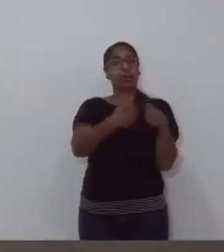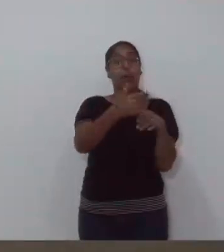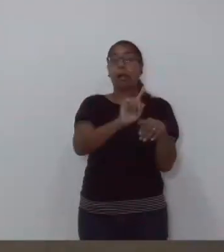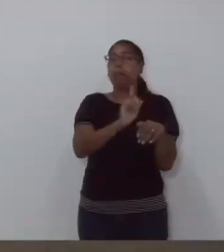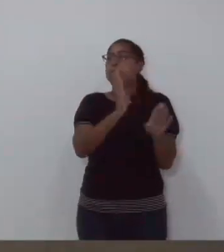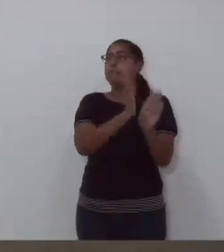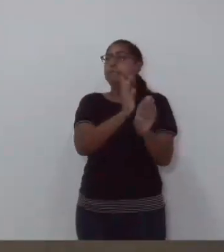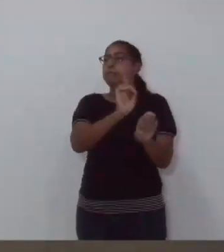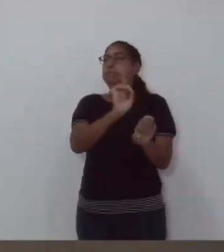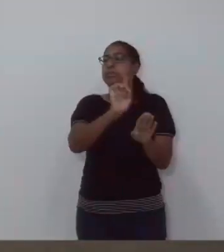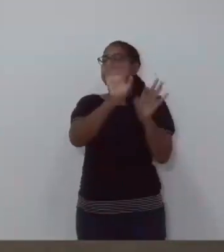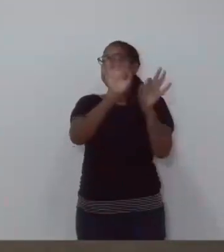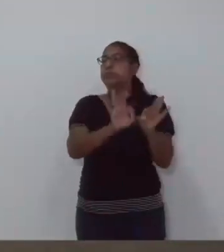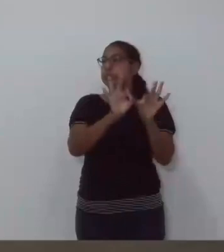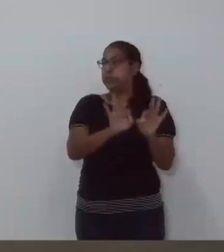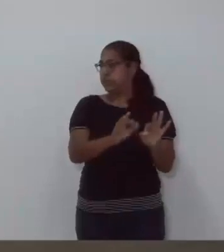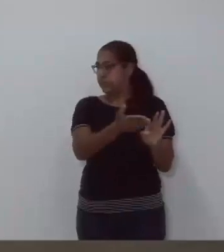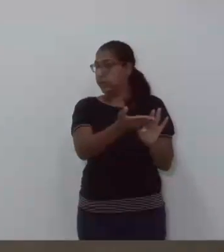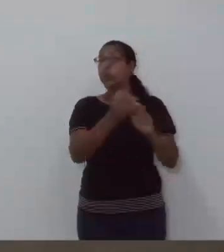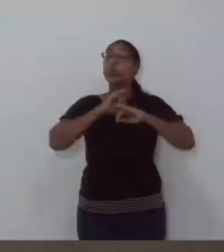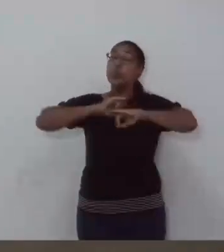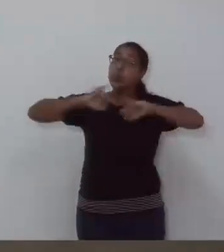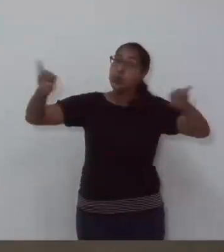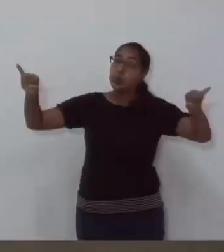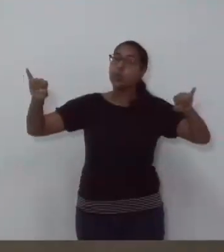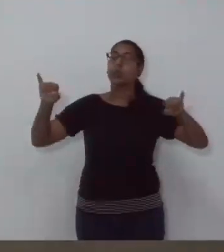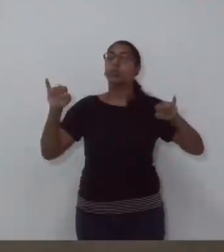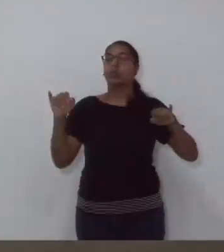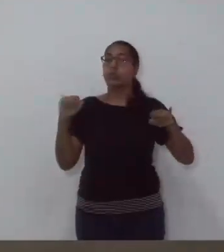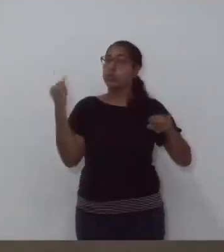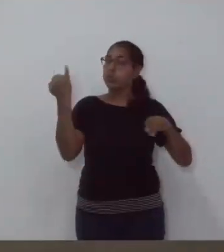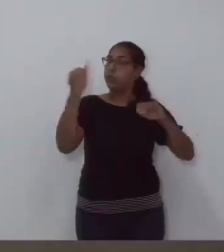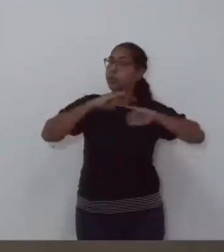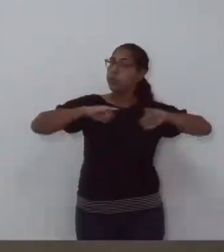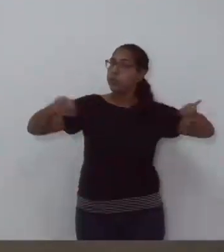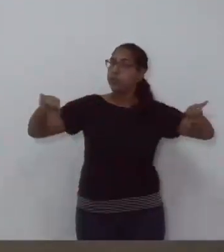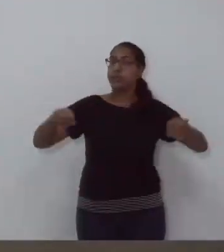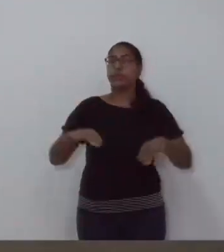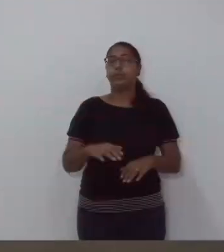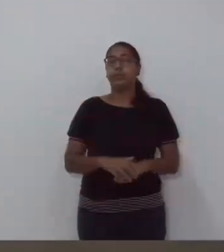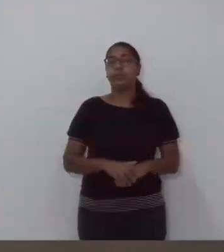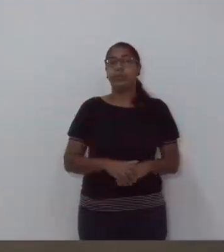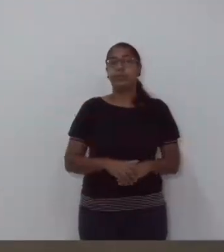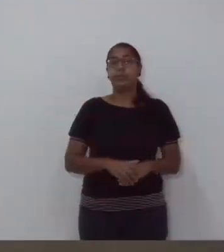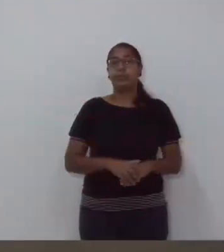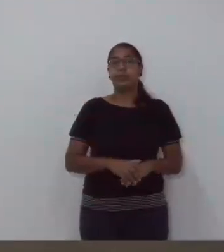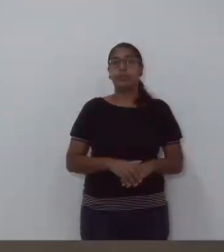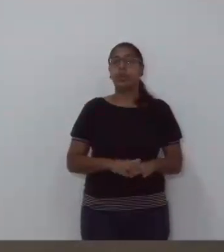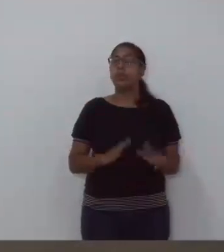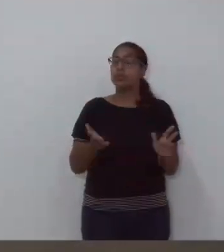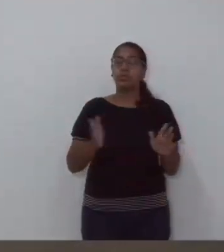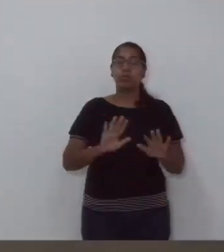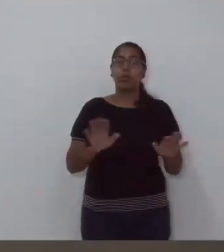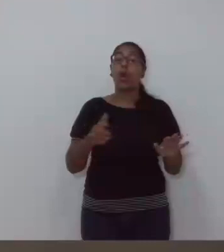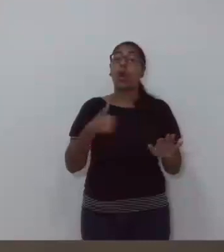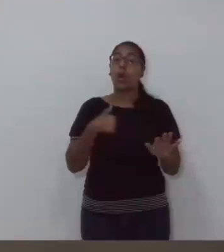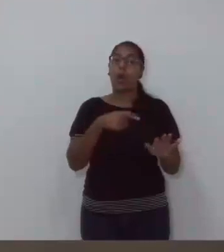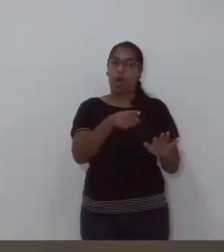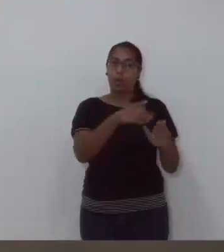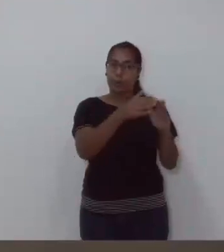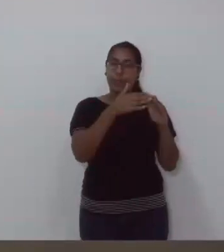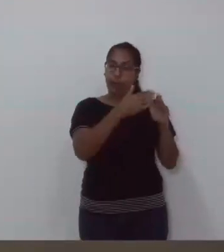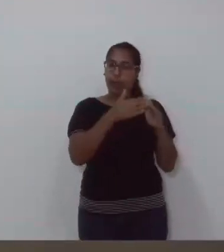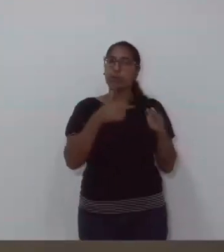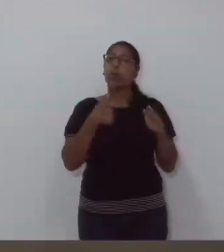aquilo. Se não for, que se esclareça, porque senão a marca fica. E isso não se recupera mais. É só isso. Apoio aqui o requerimento, acho que tem que